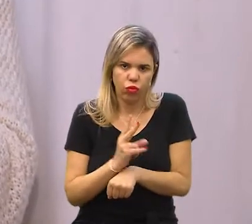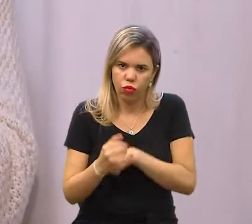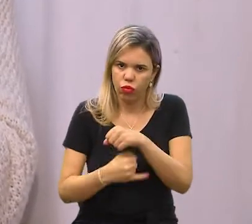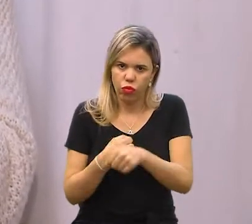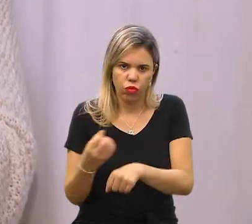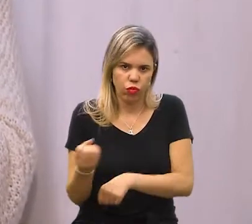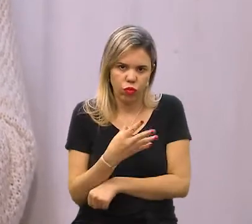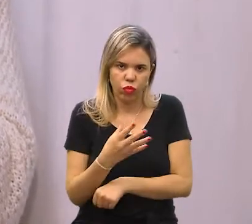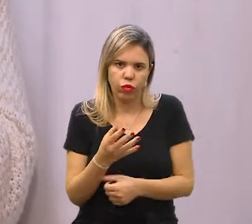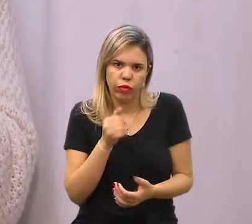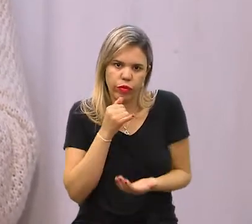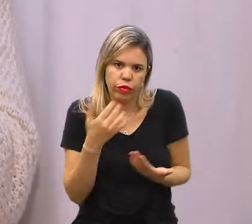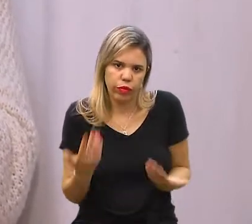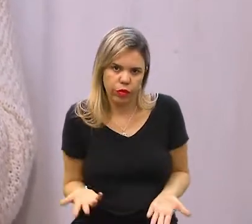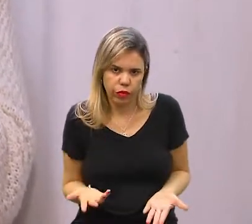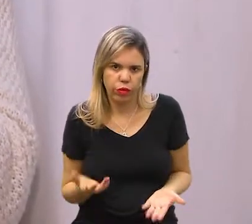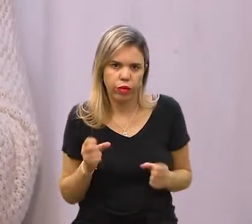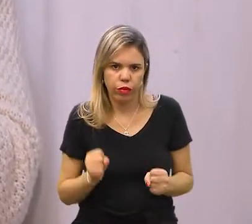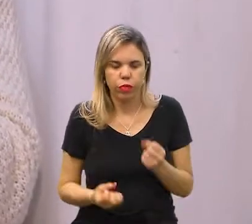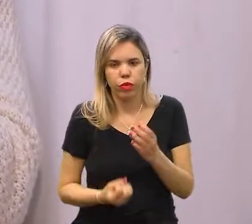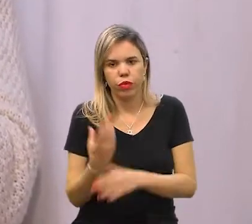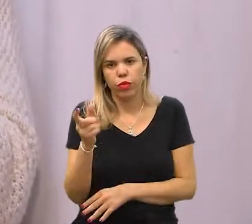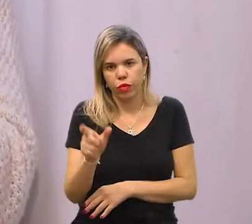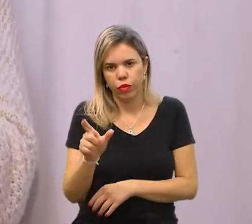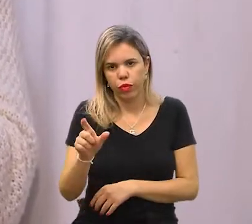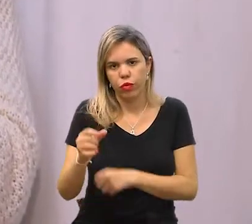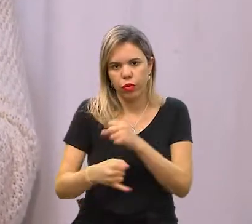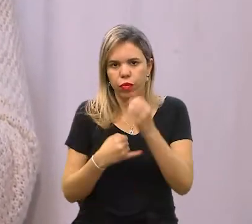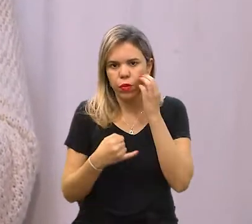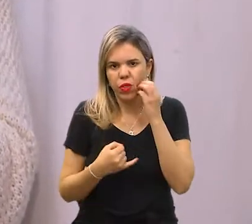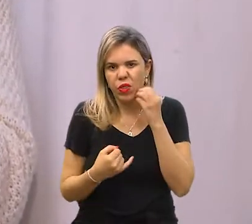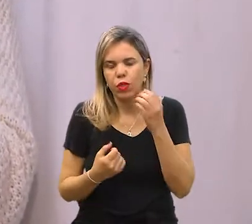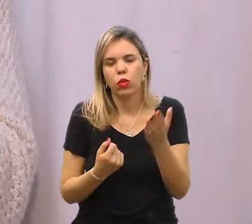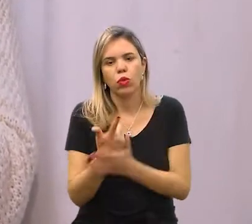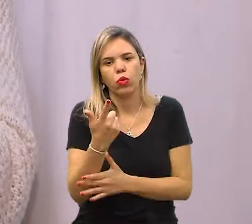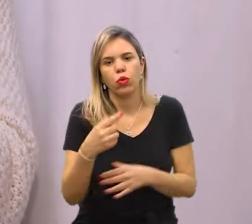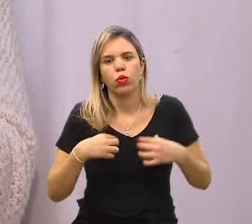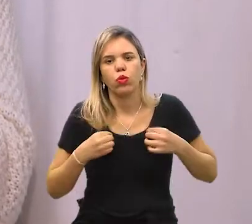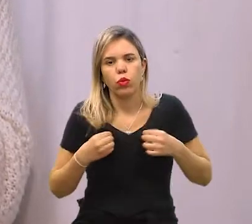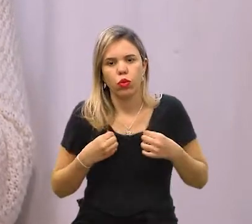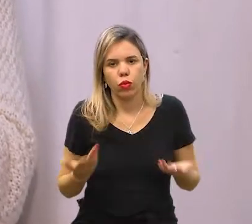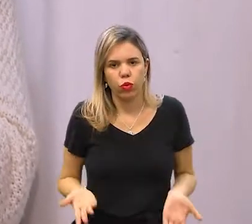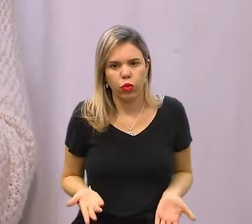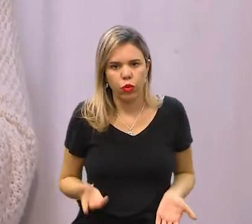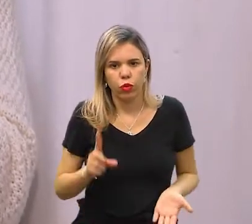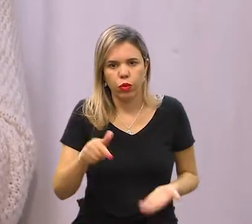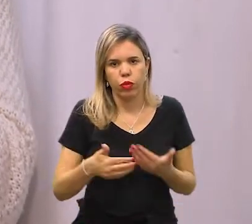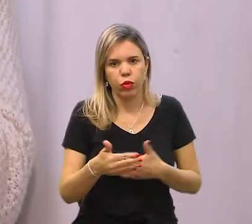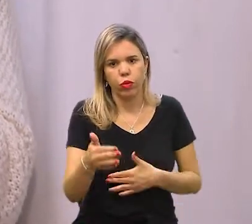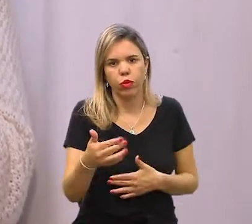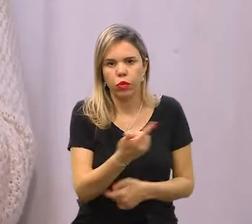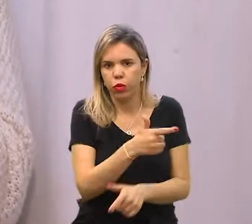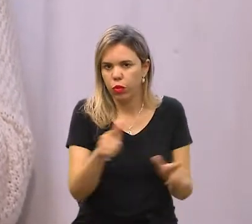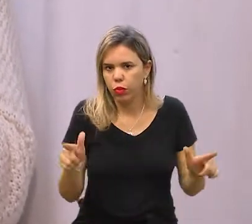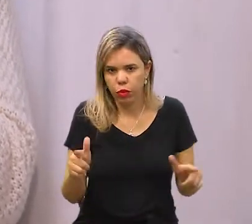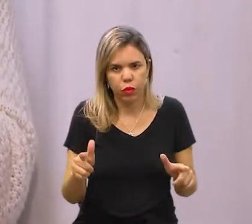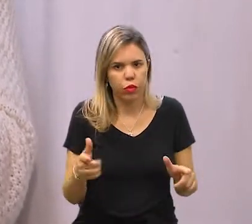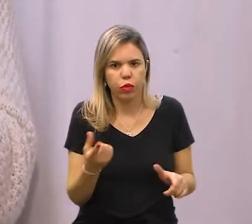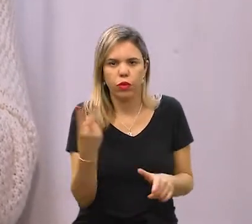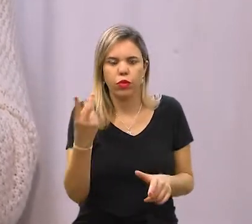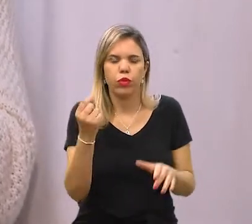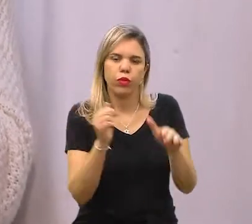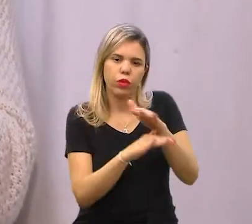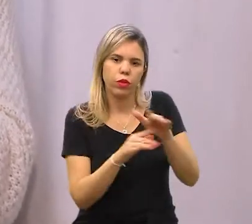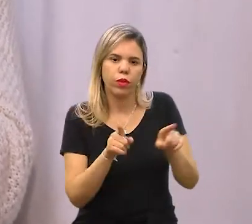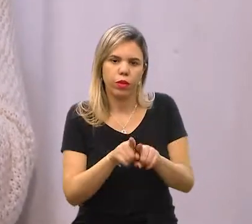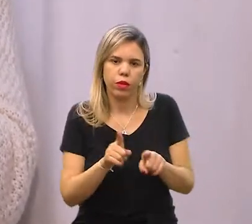nessas novas plataformas, você gera um cartão virtual, compra a sua blusa e a partir daí você não tem mais saldo.